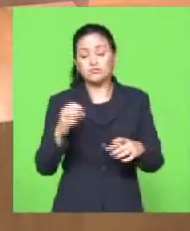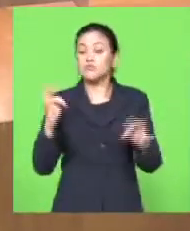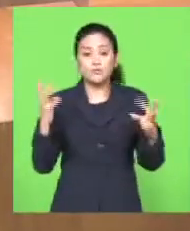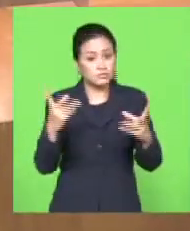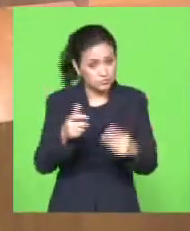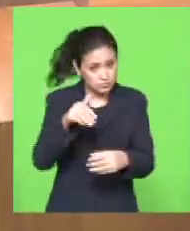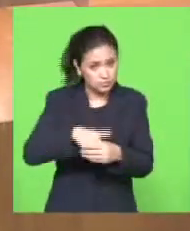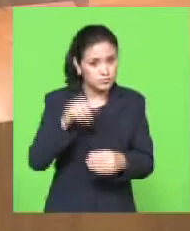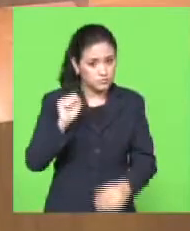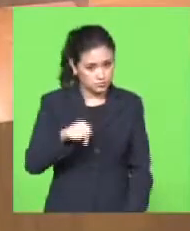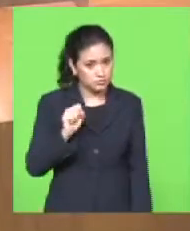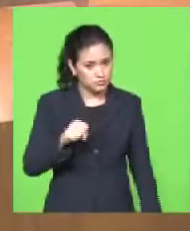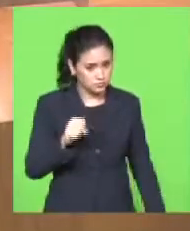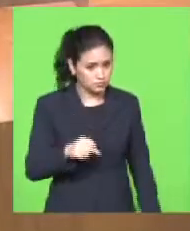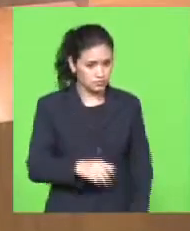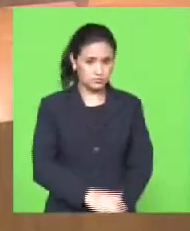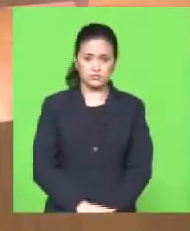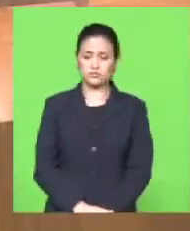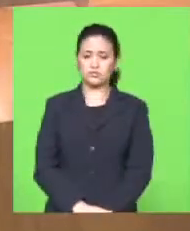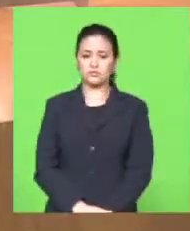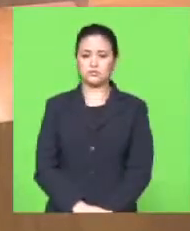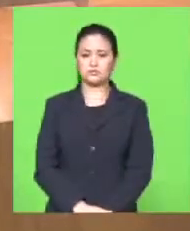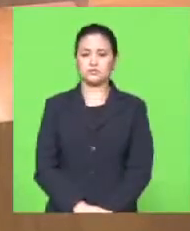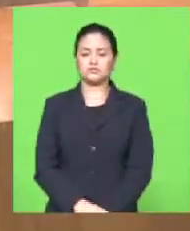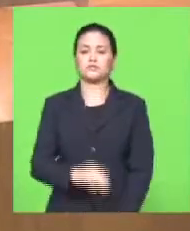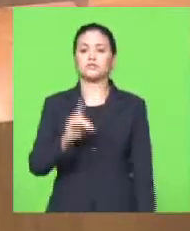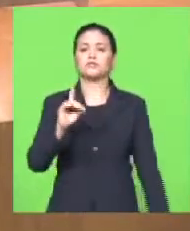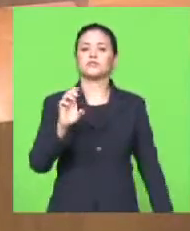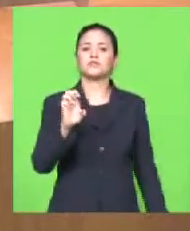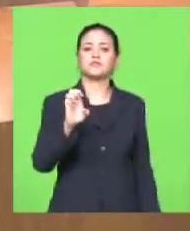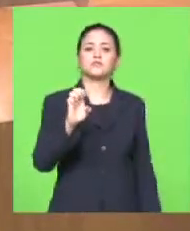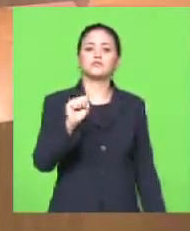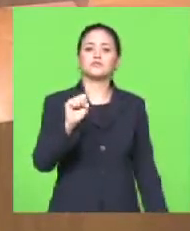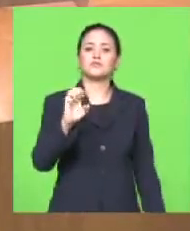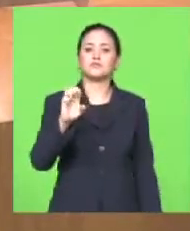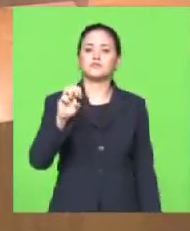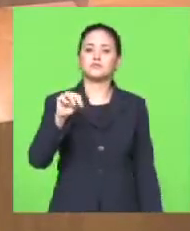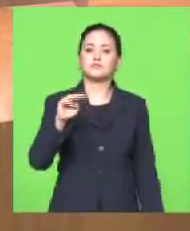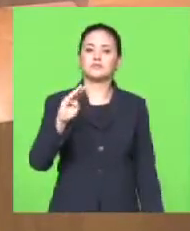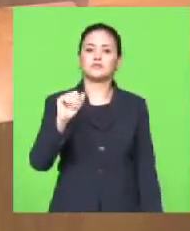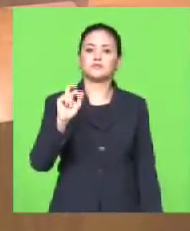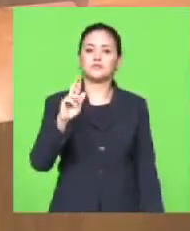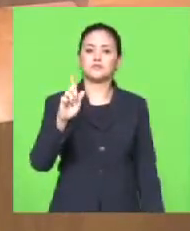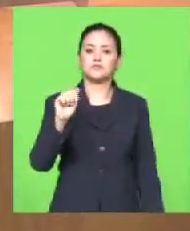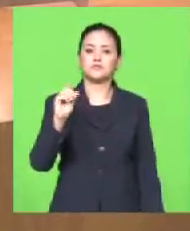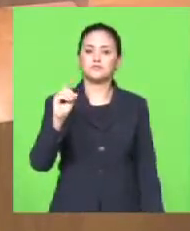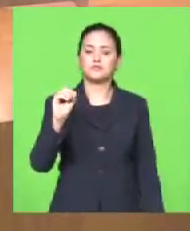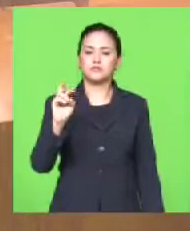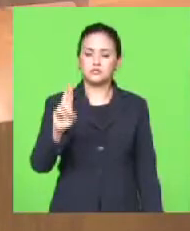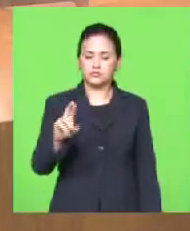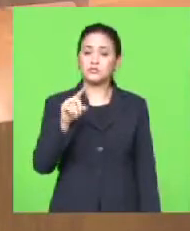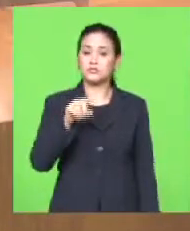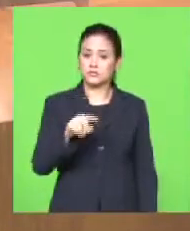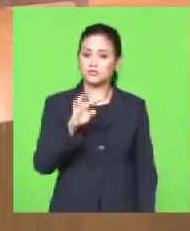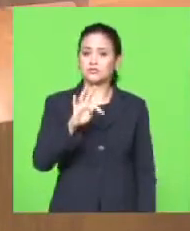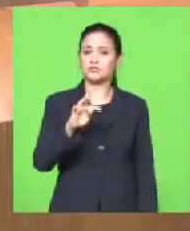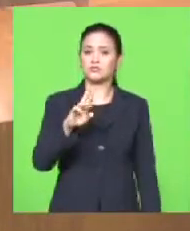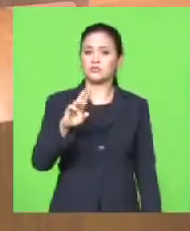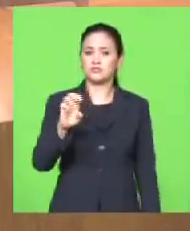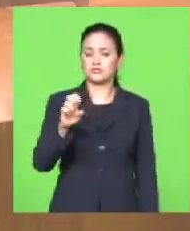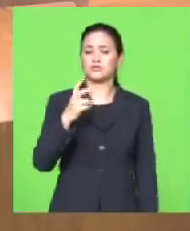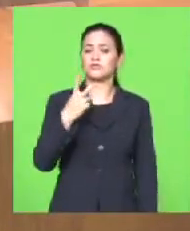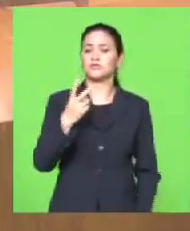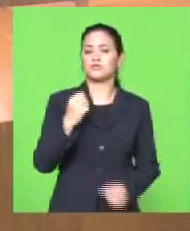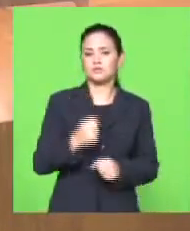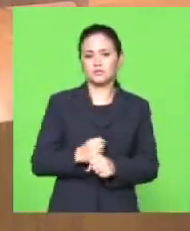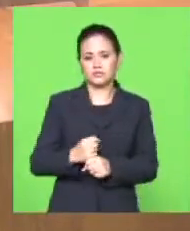unanimidade, posso dizer, para desembargador daquela corte, no período de 2 anos. Então, para nós, é